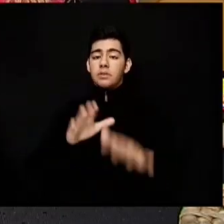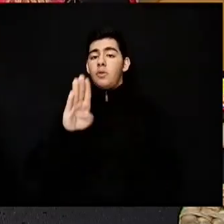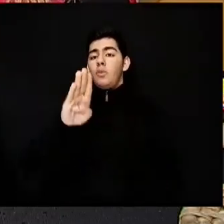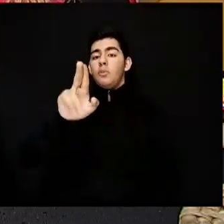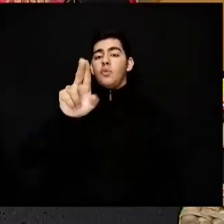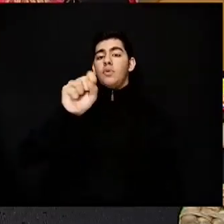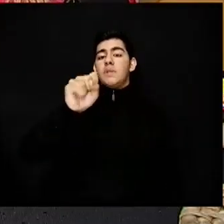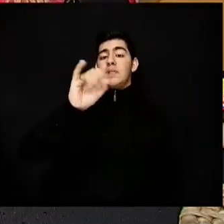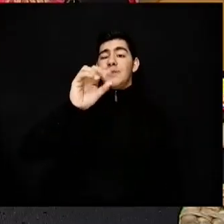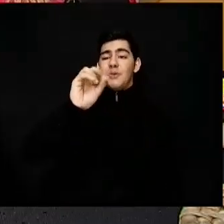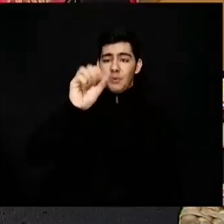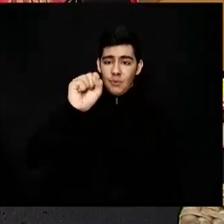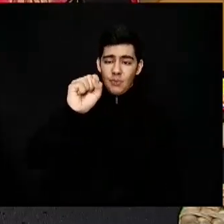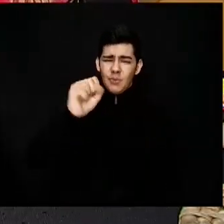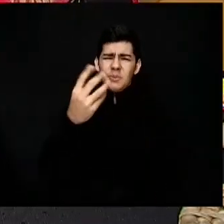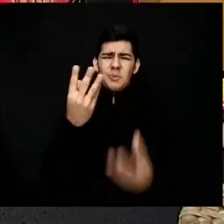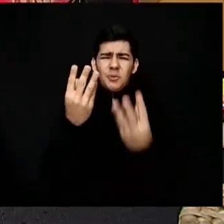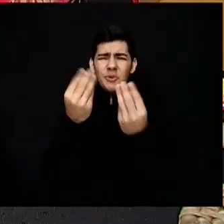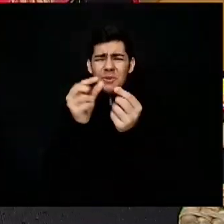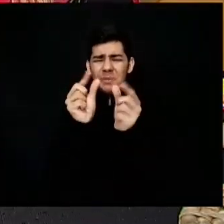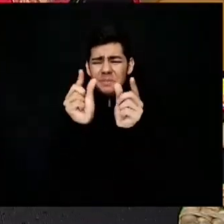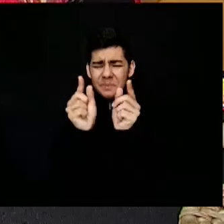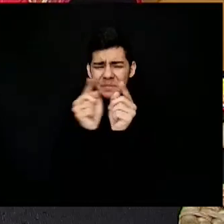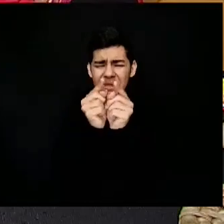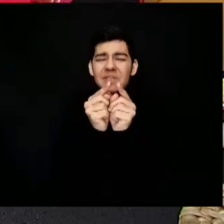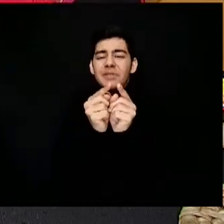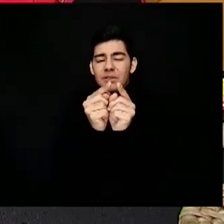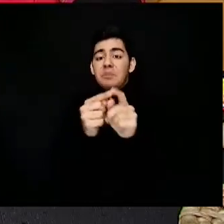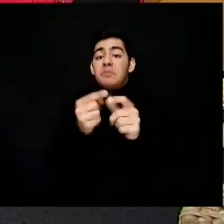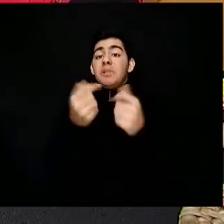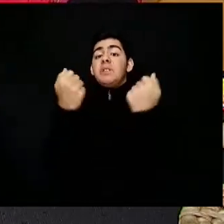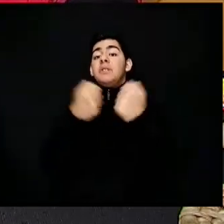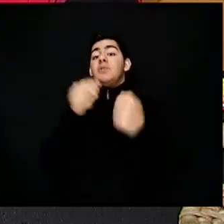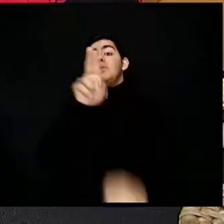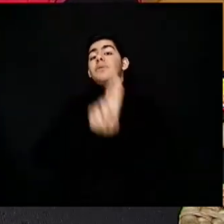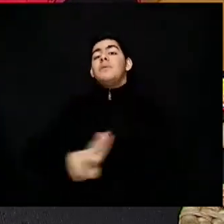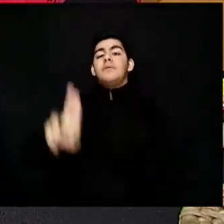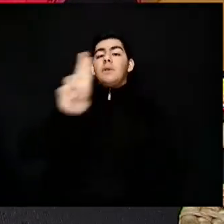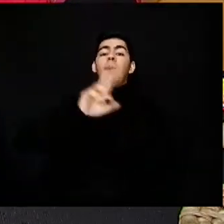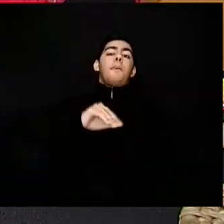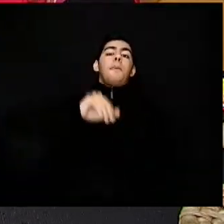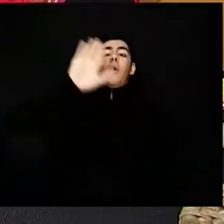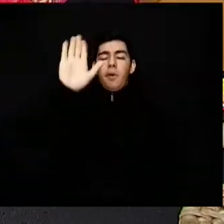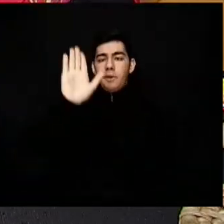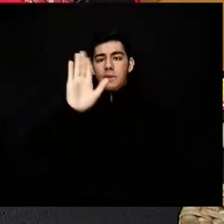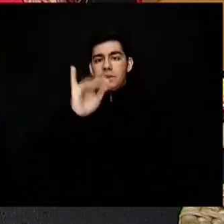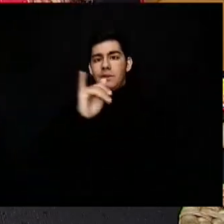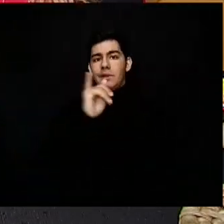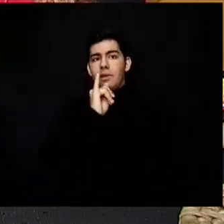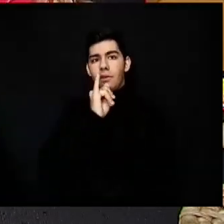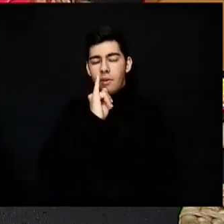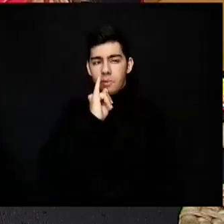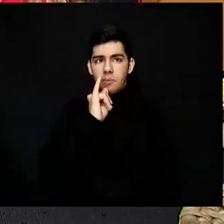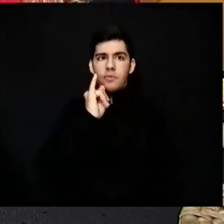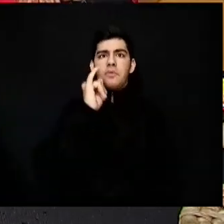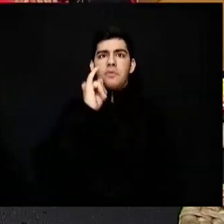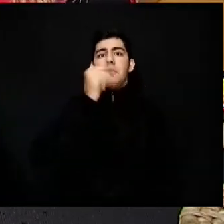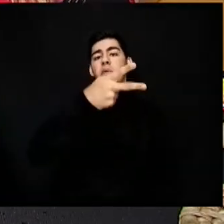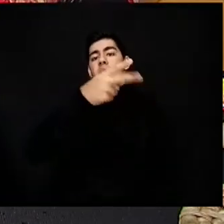pequenininhos, provavelmente vai precisar utilizar uma quantidade maior. E se eles forem